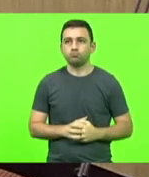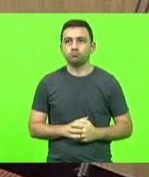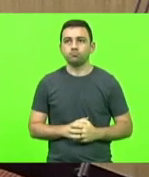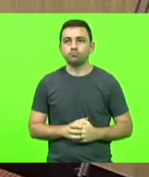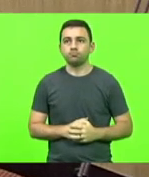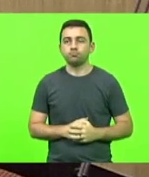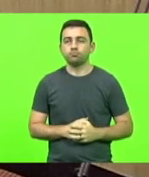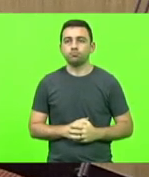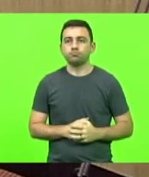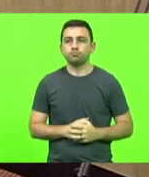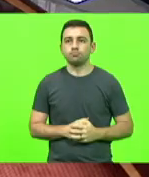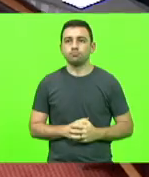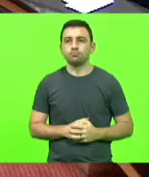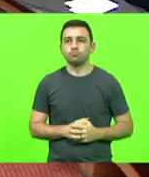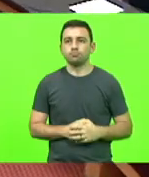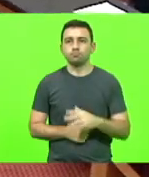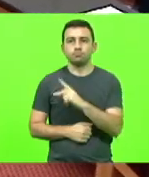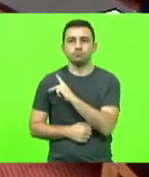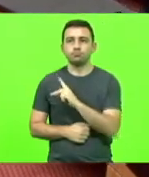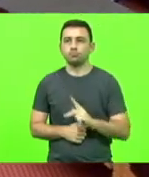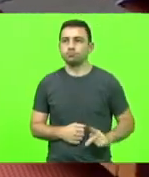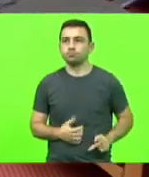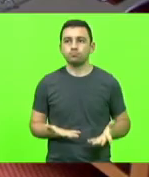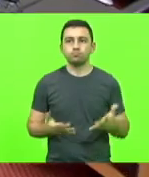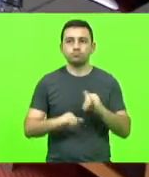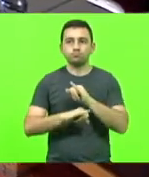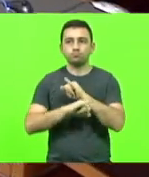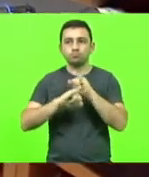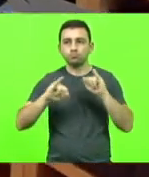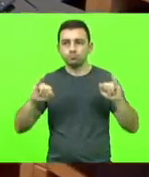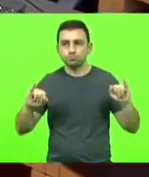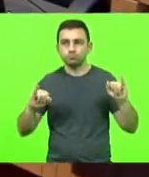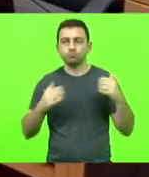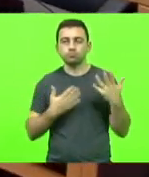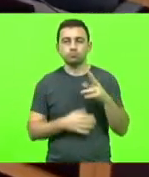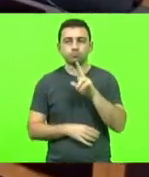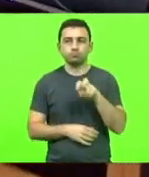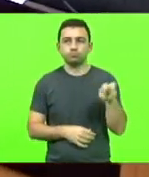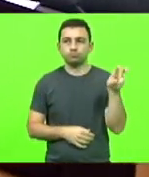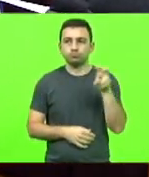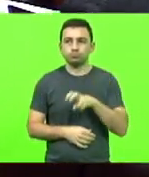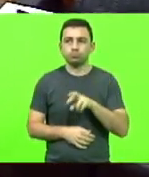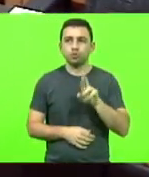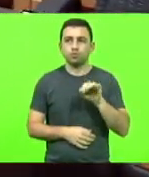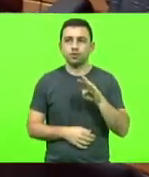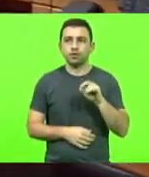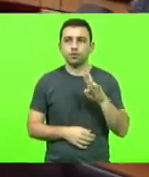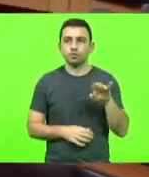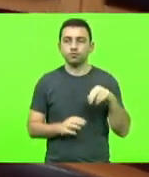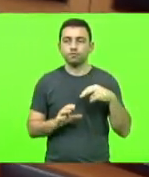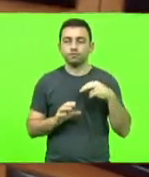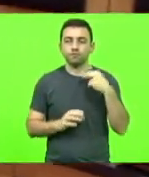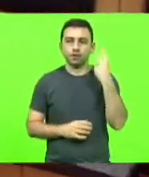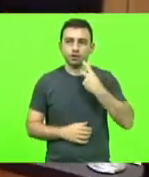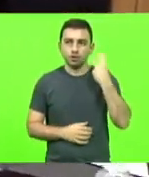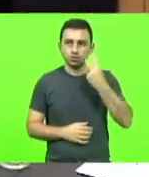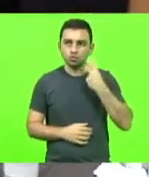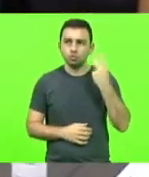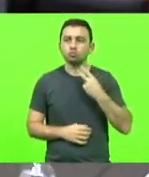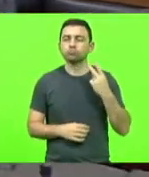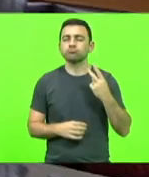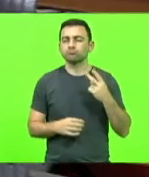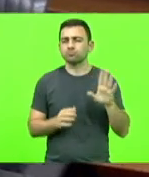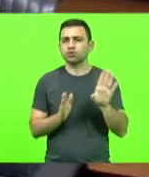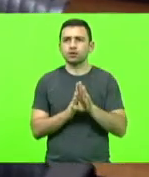Obrigado, presidente. Eu queria anunciar aqui a presença do Berto de Xanxerê, nosso vereador, que se encontra com diversos outros vereadores